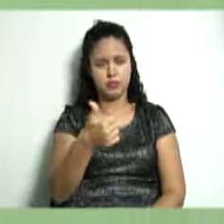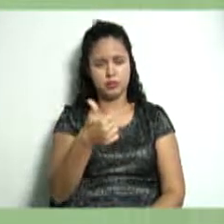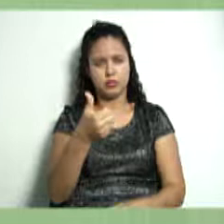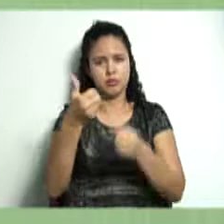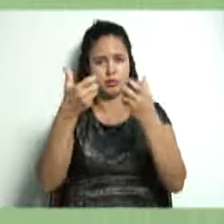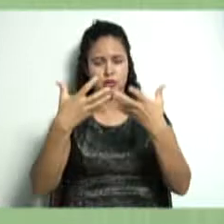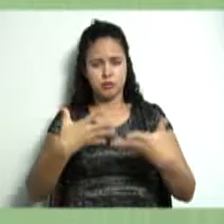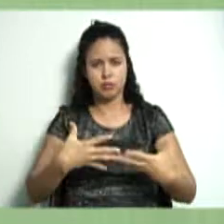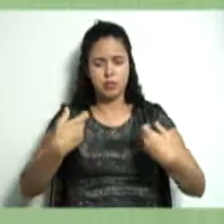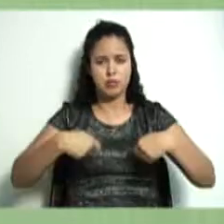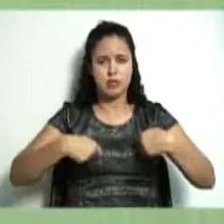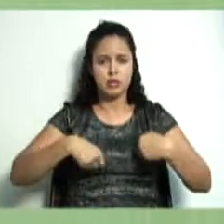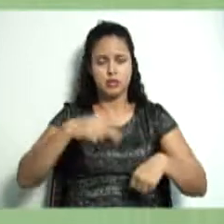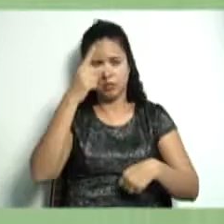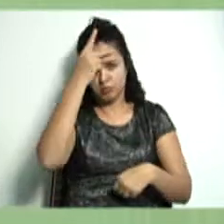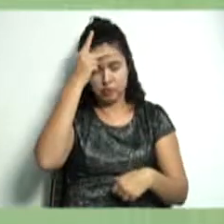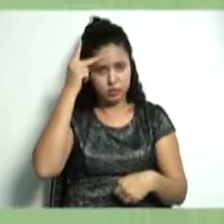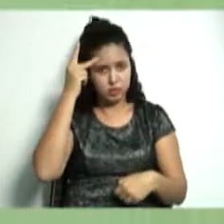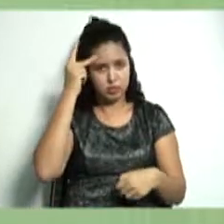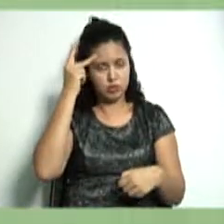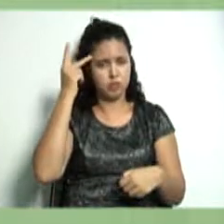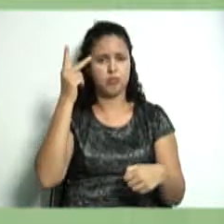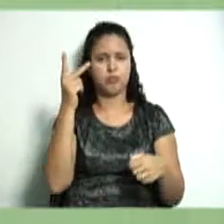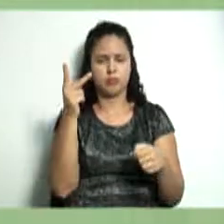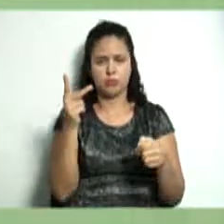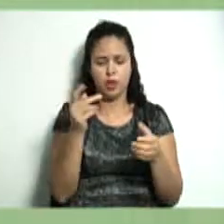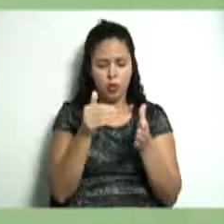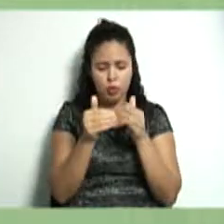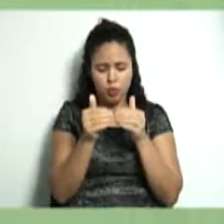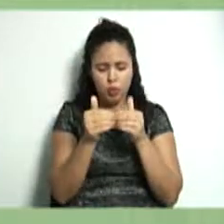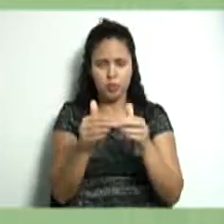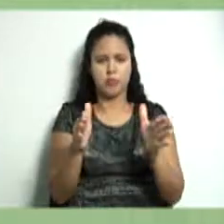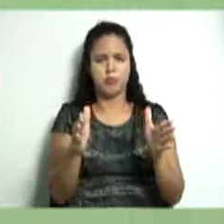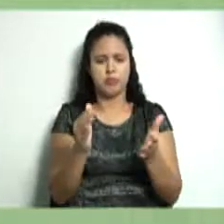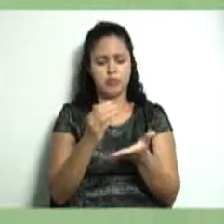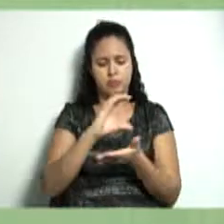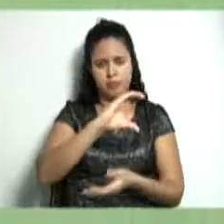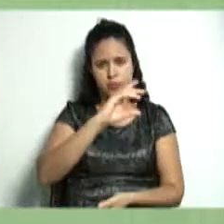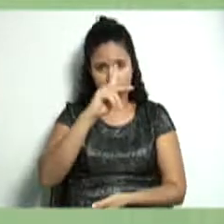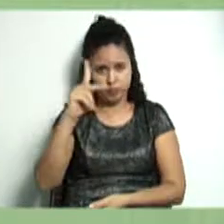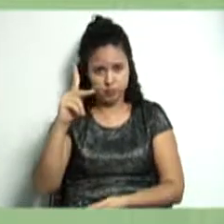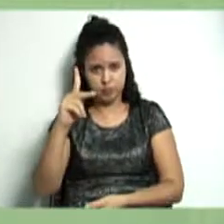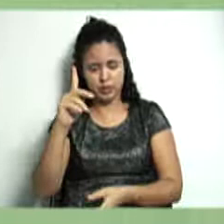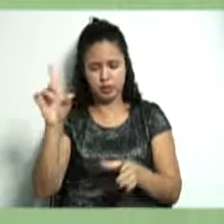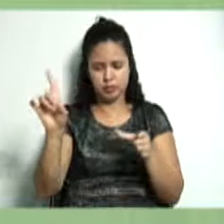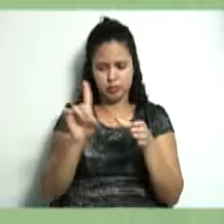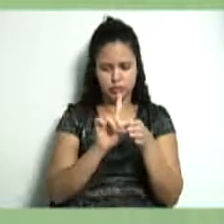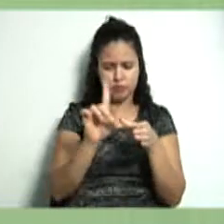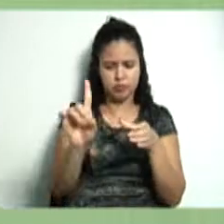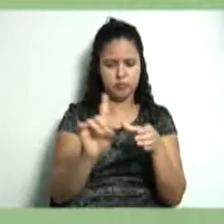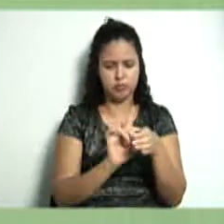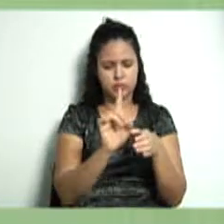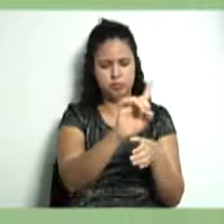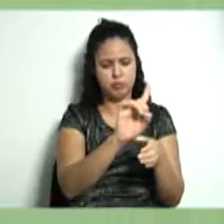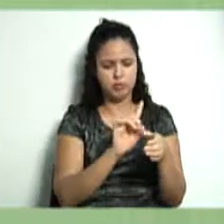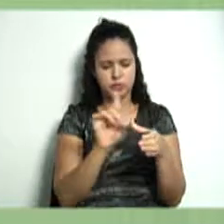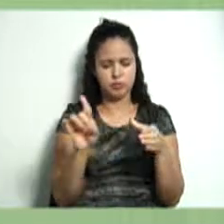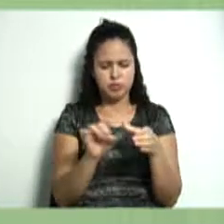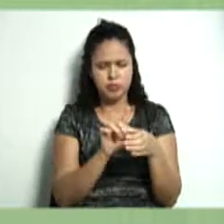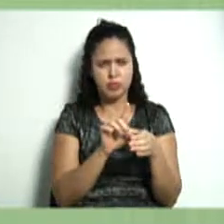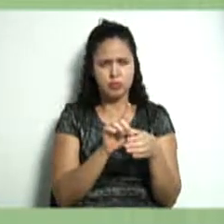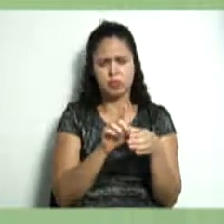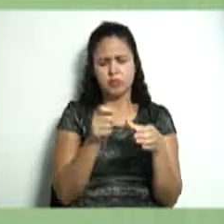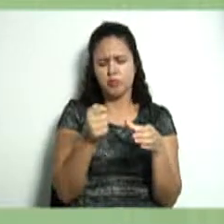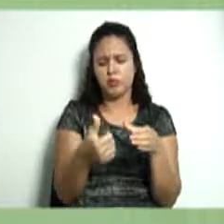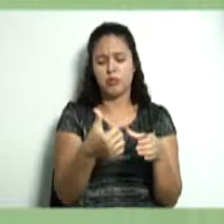20 associados. E quando a gente fala associados, 20 pessoas físicas. Que seriam pessoas